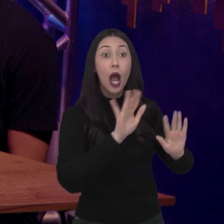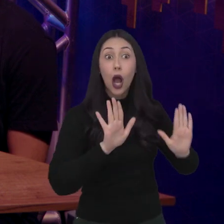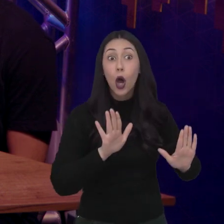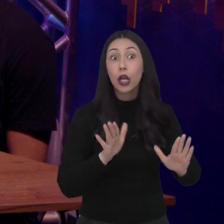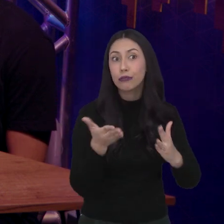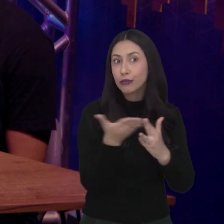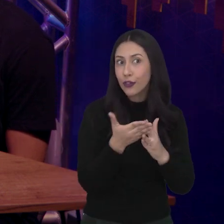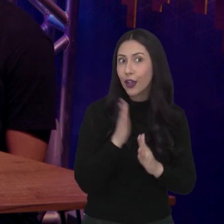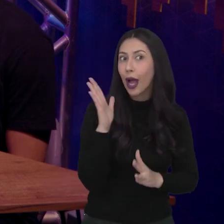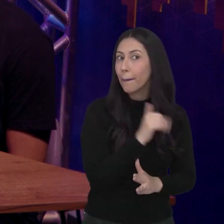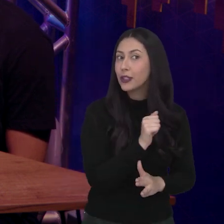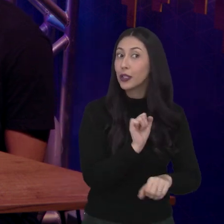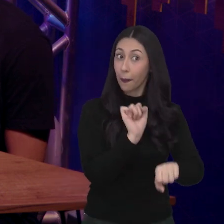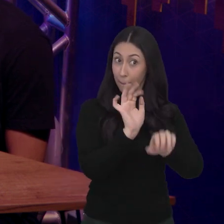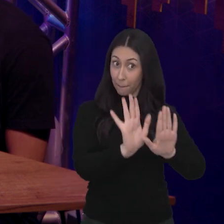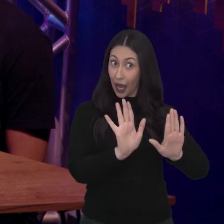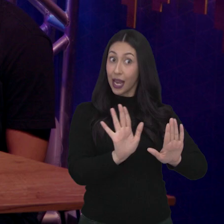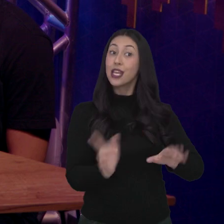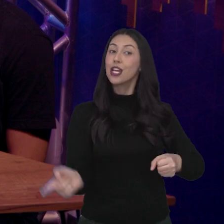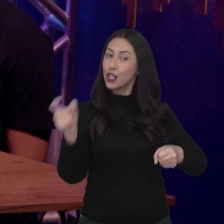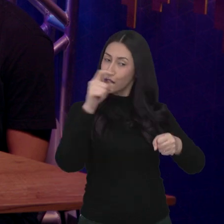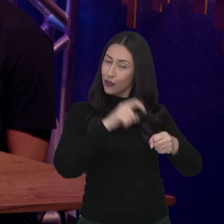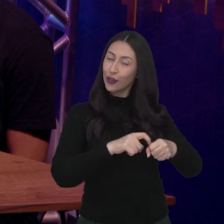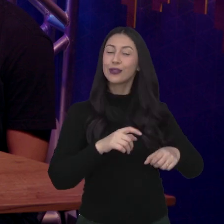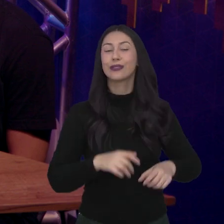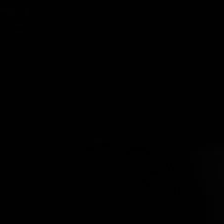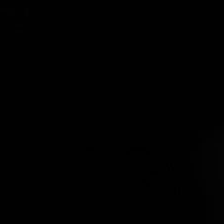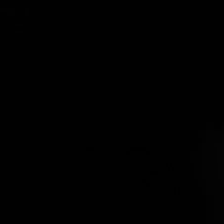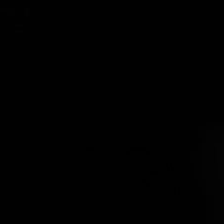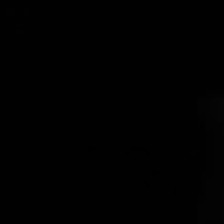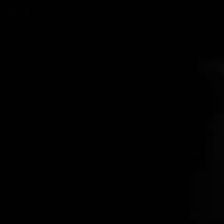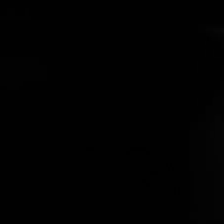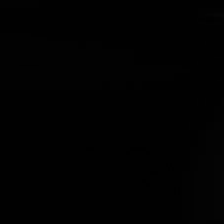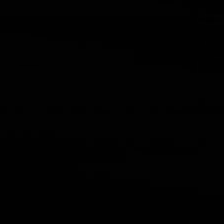gente vai para um rápido intervalo, mas fica por aí porque a gente volta daqui a pouco.